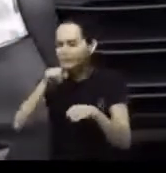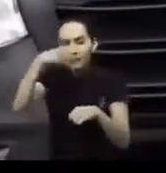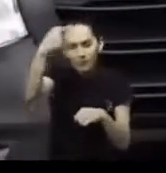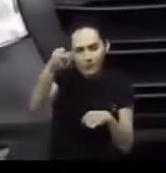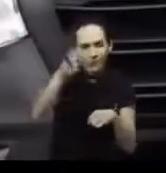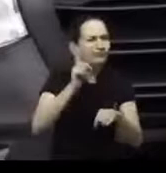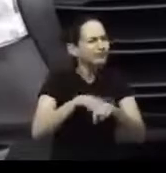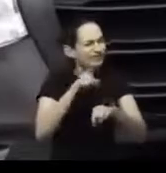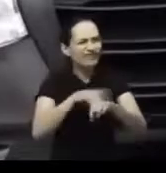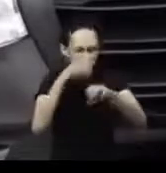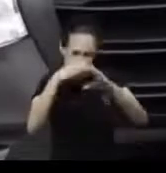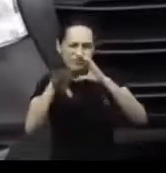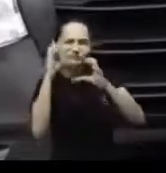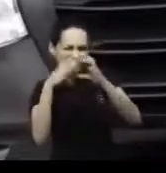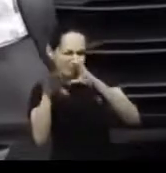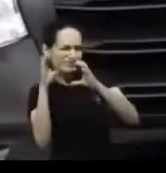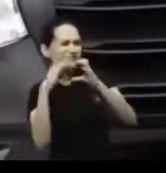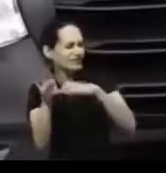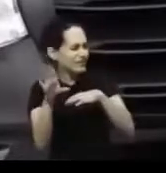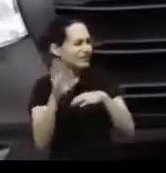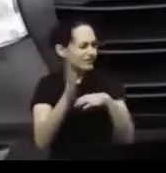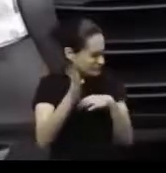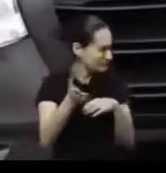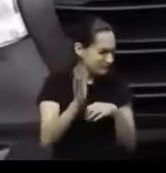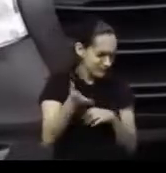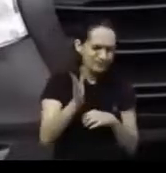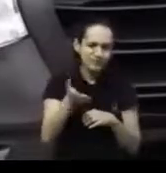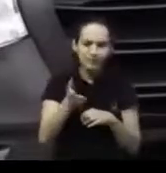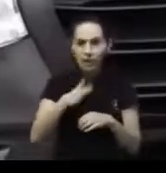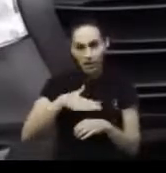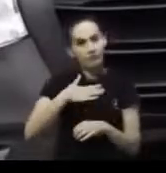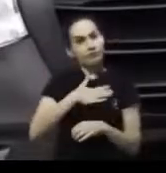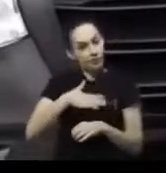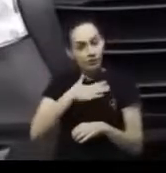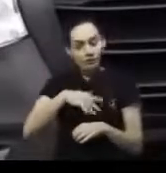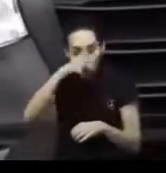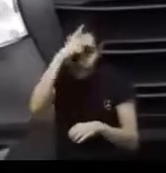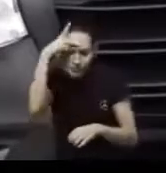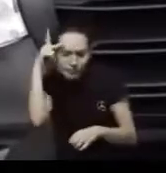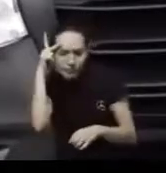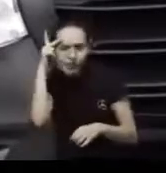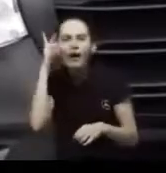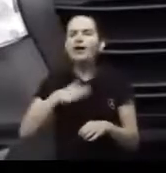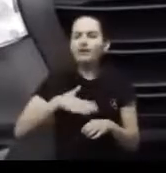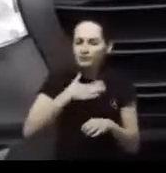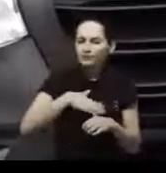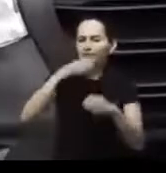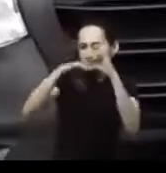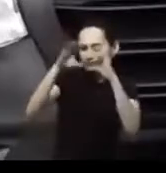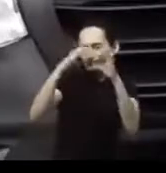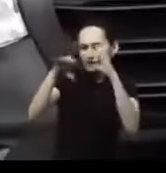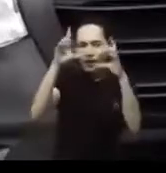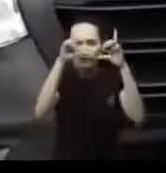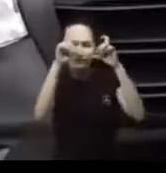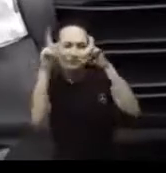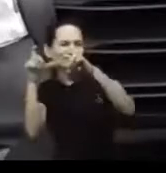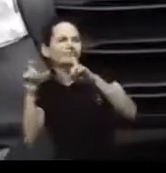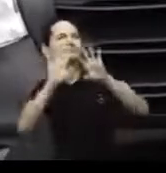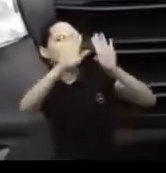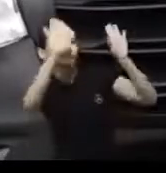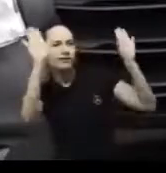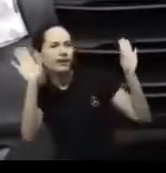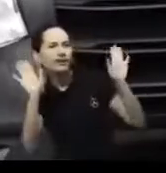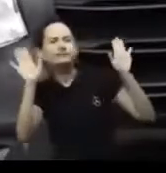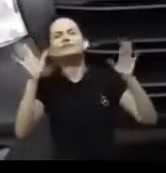tanto tempo na área de comunicação né eu tenho gosto muito de pessoa eu gosto muito de comunicação Eu gosto muito de imagem